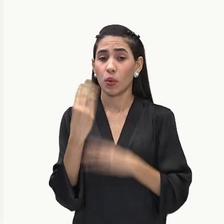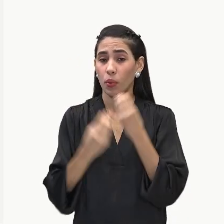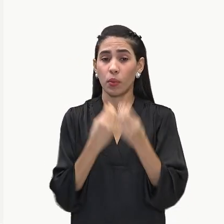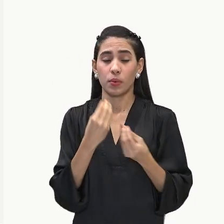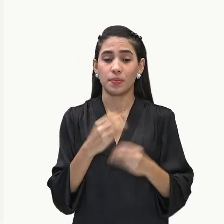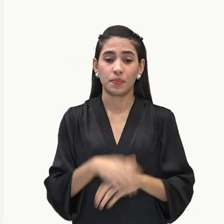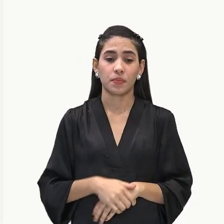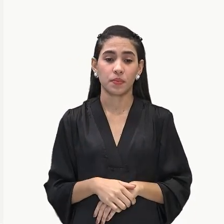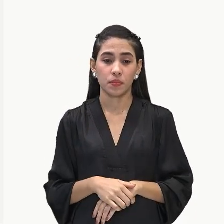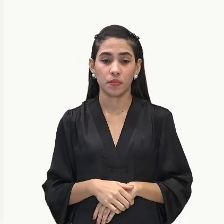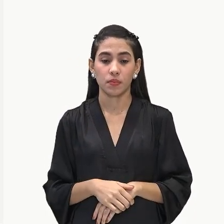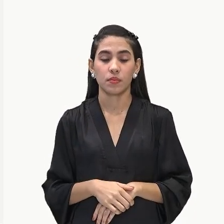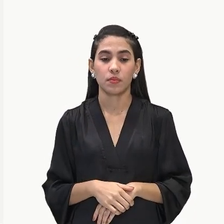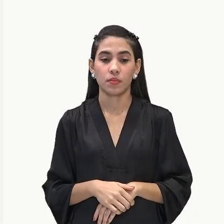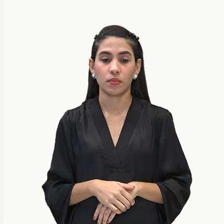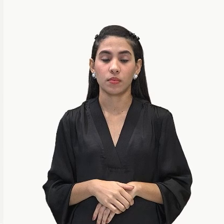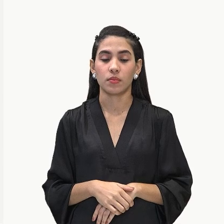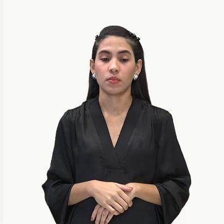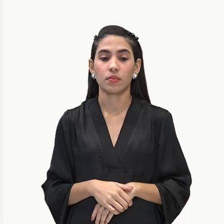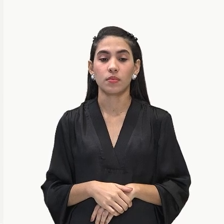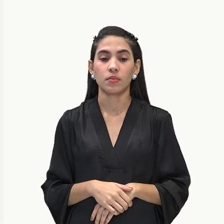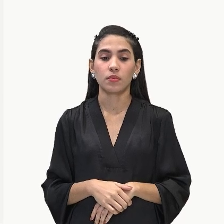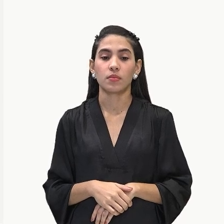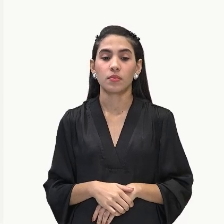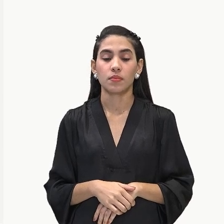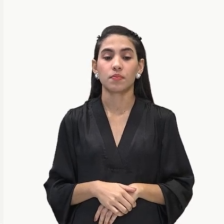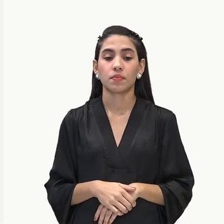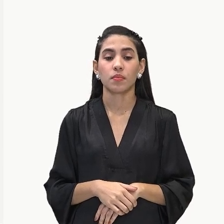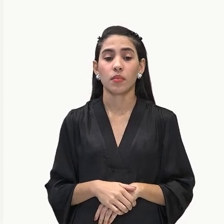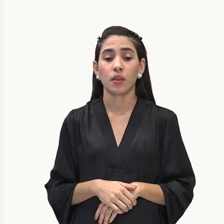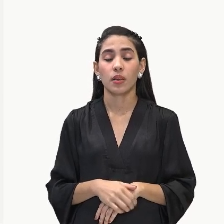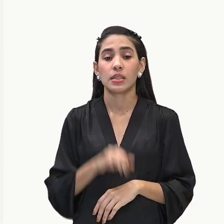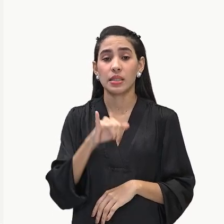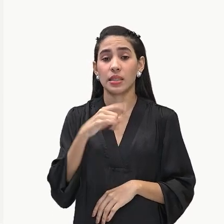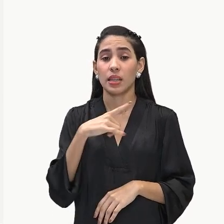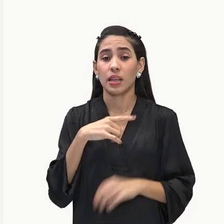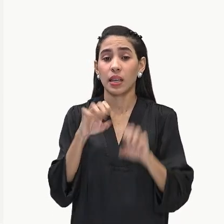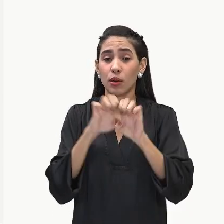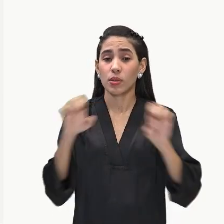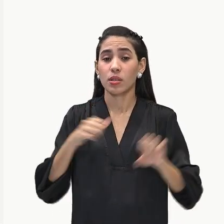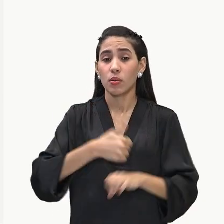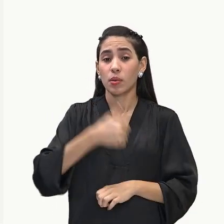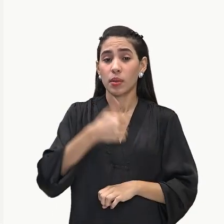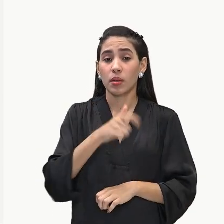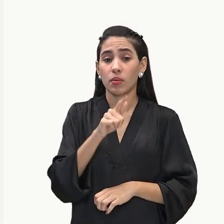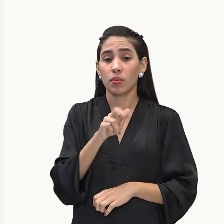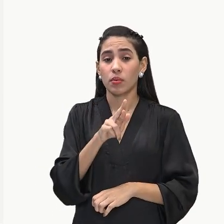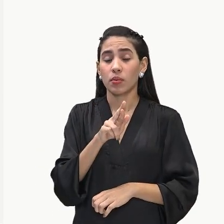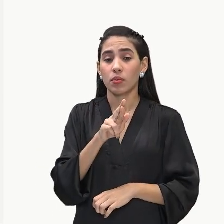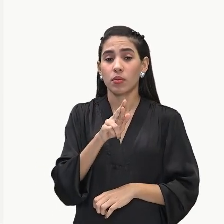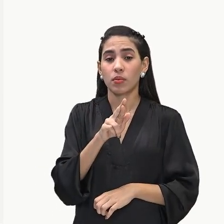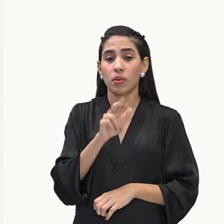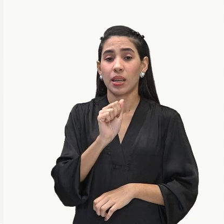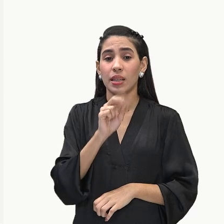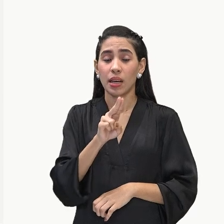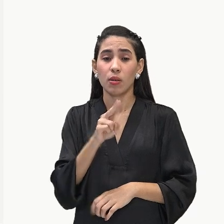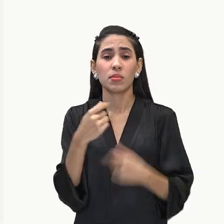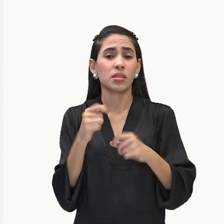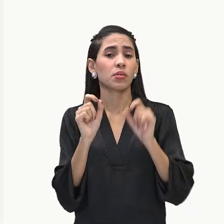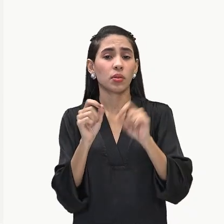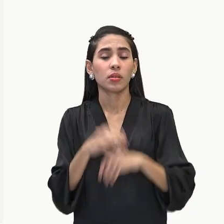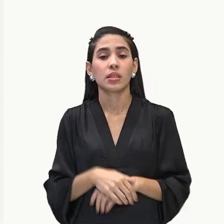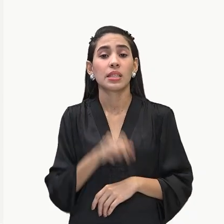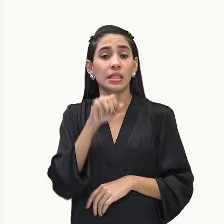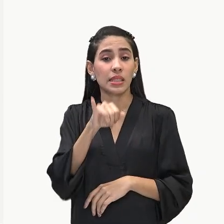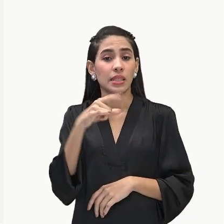resolver? Não é? Quando se tem uma equação no primeiro grau, o que é que se deve fazer? Se houver termos